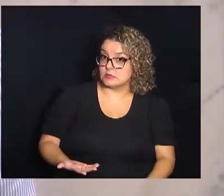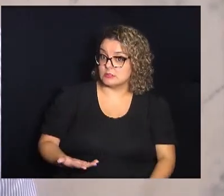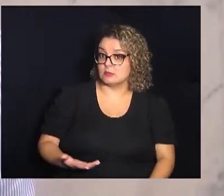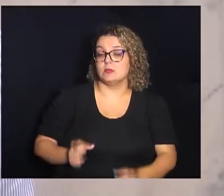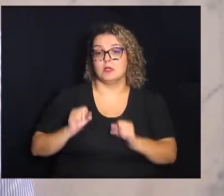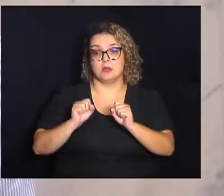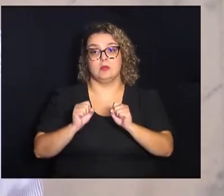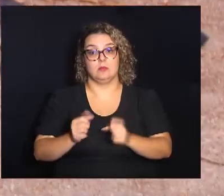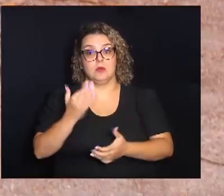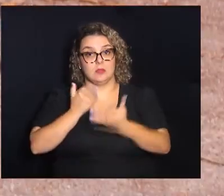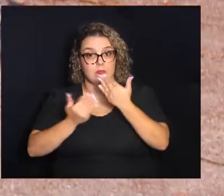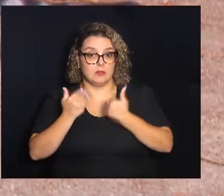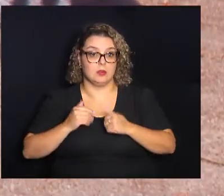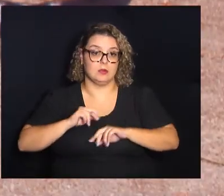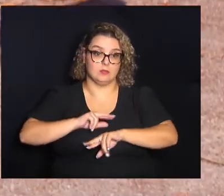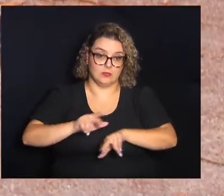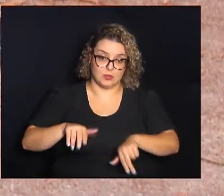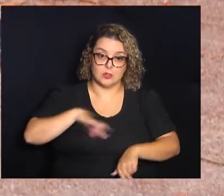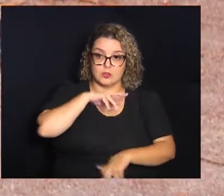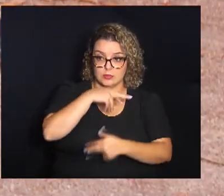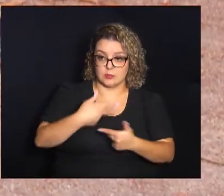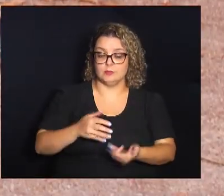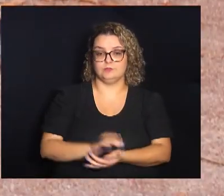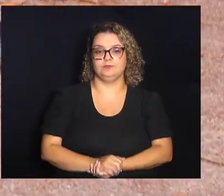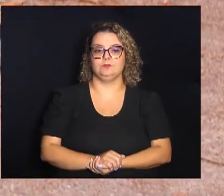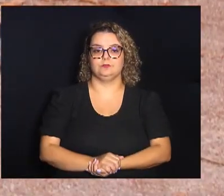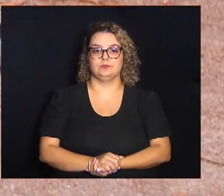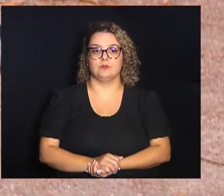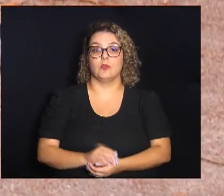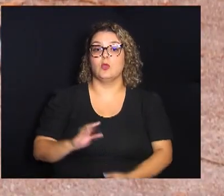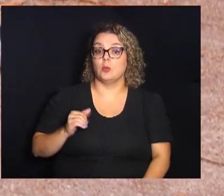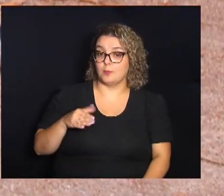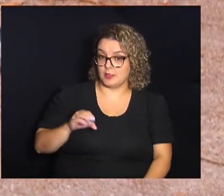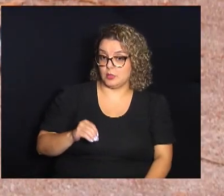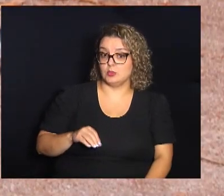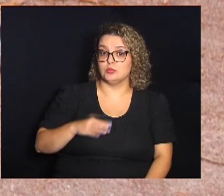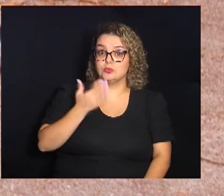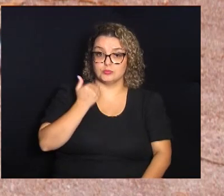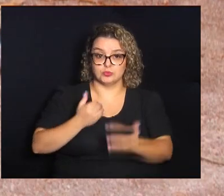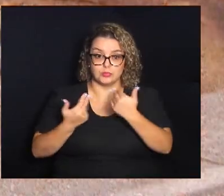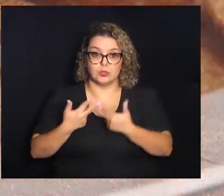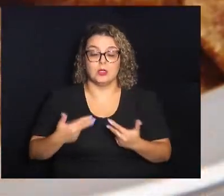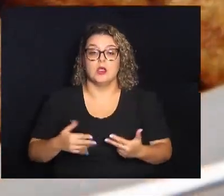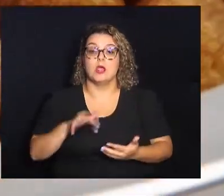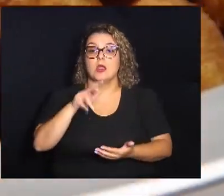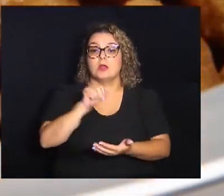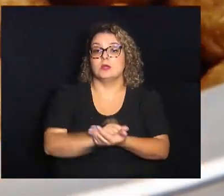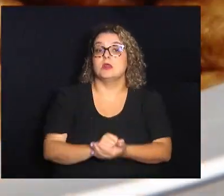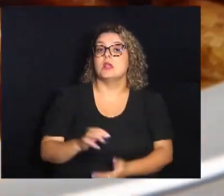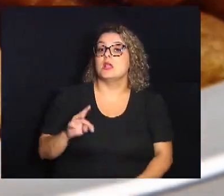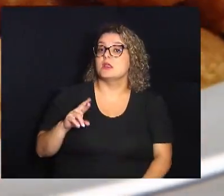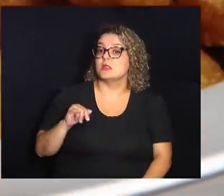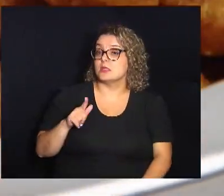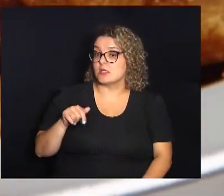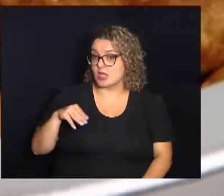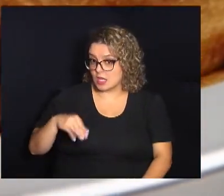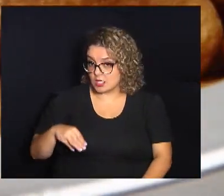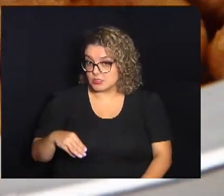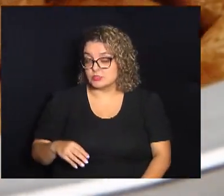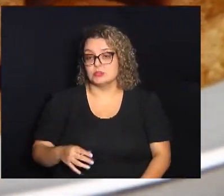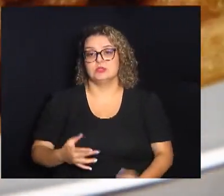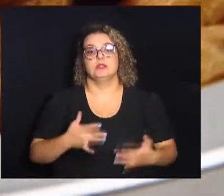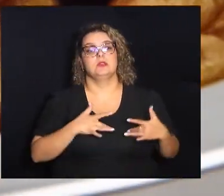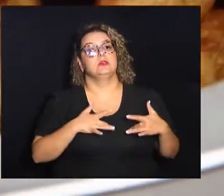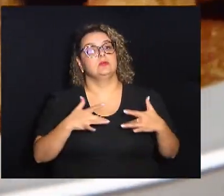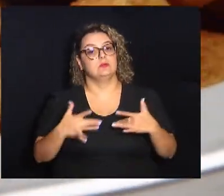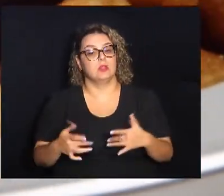possam alimentar seus animais. A gestão do banco de ração realiza cadastramento, triagem e destinação de doações e